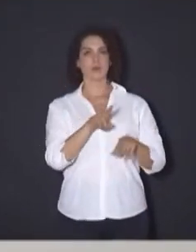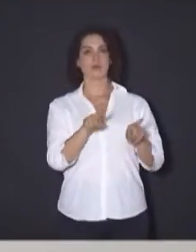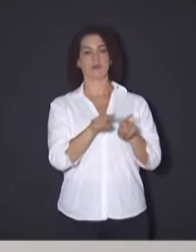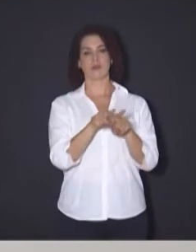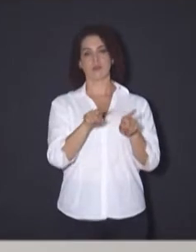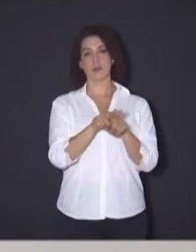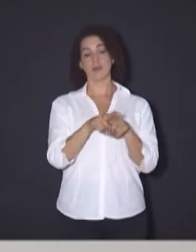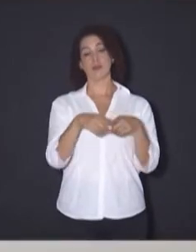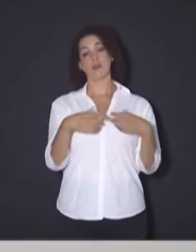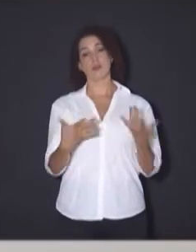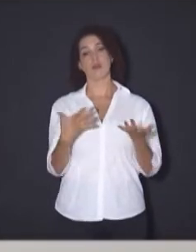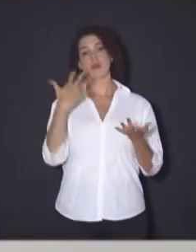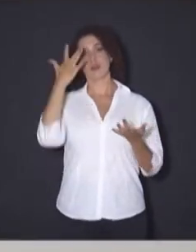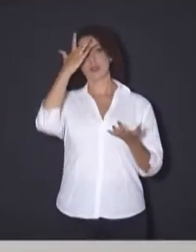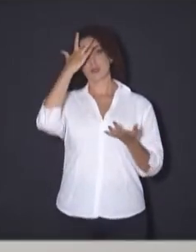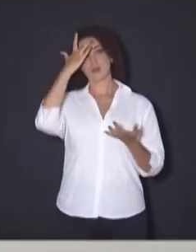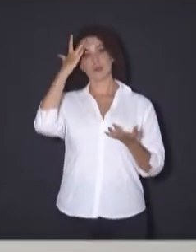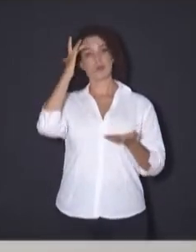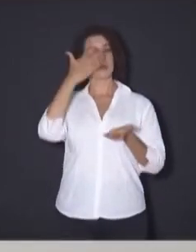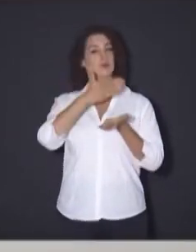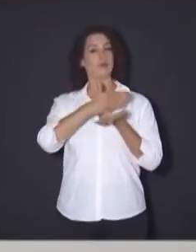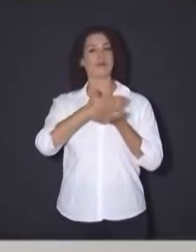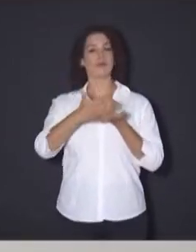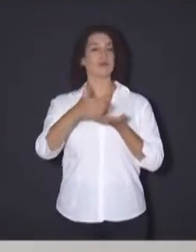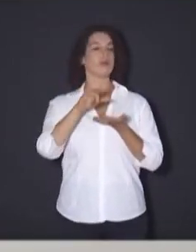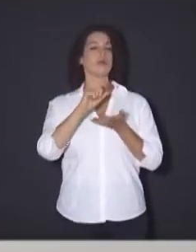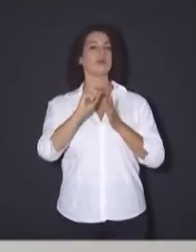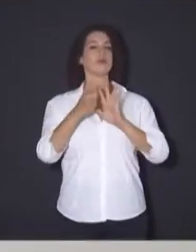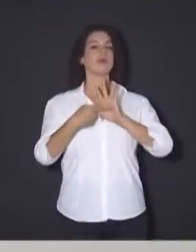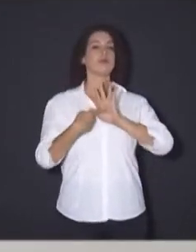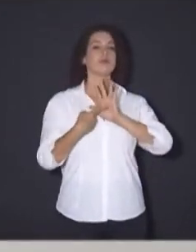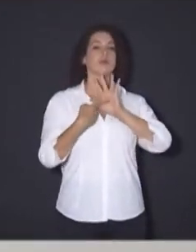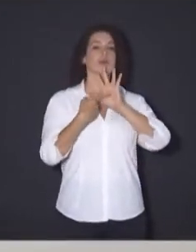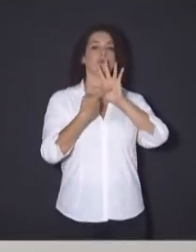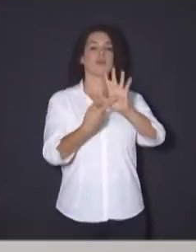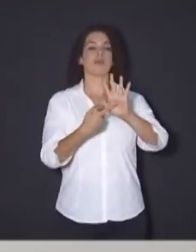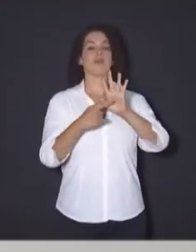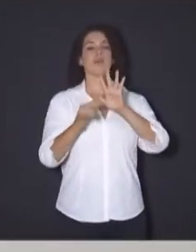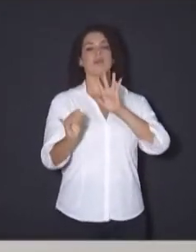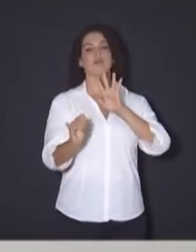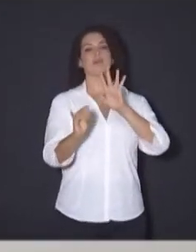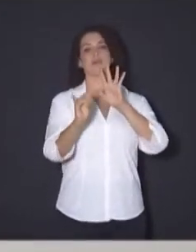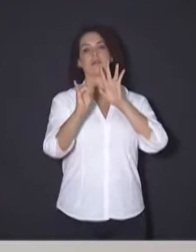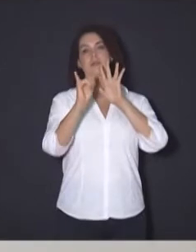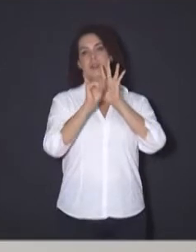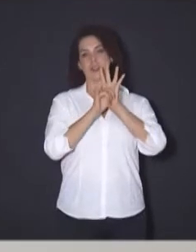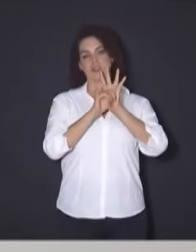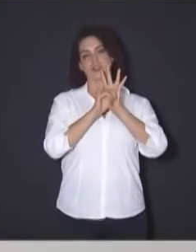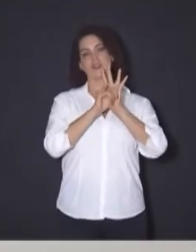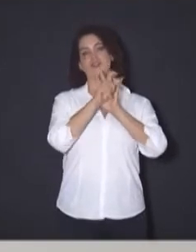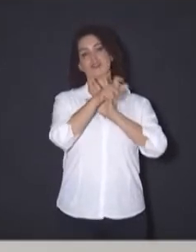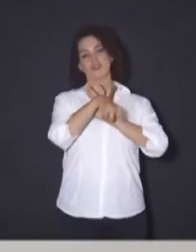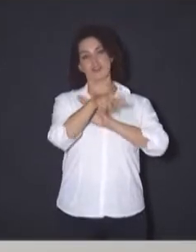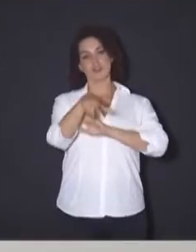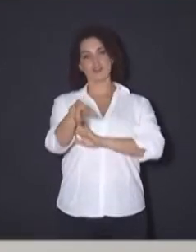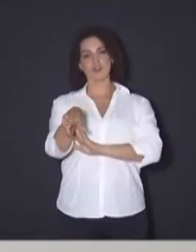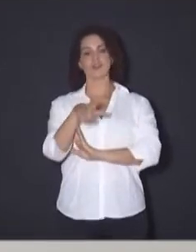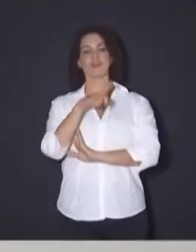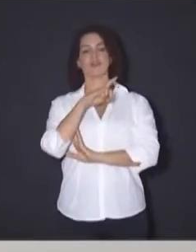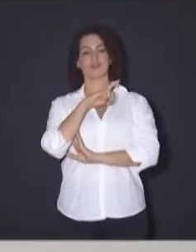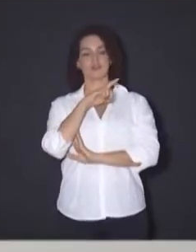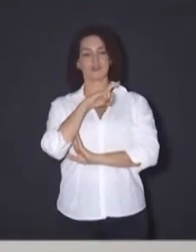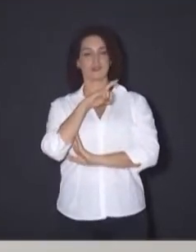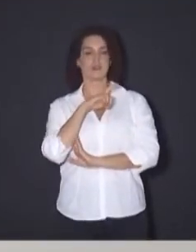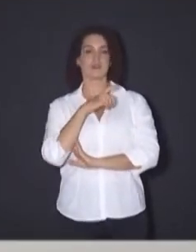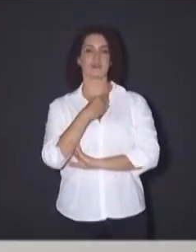pessoas passem até a expressar essa identidade que elas têm no seu dia a